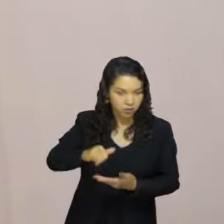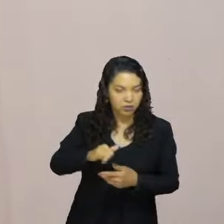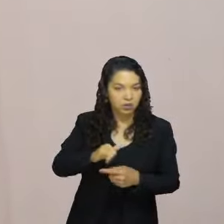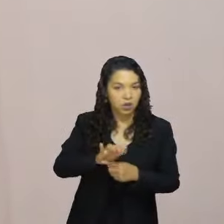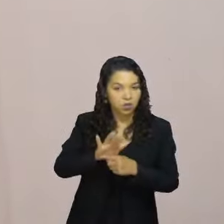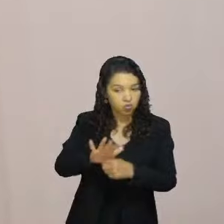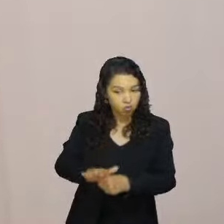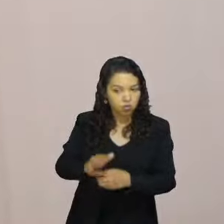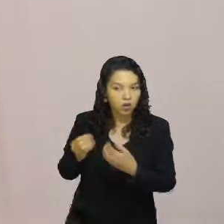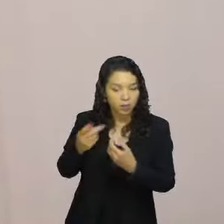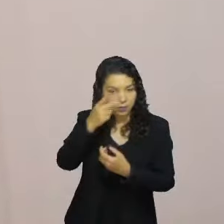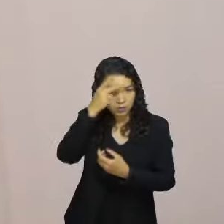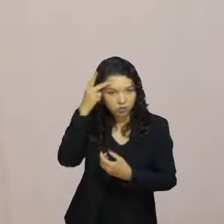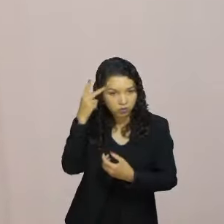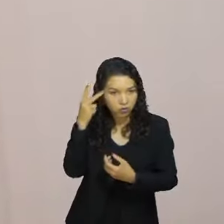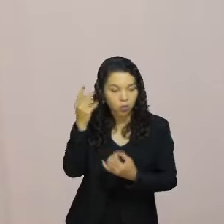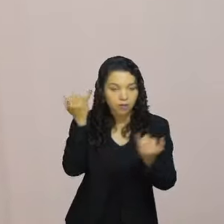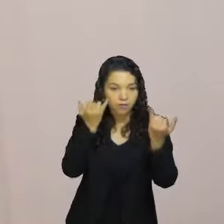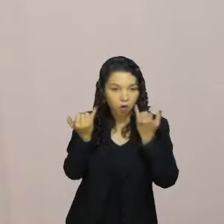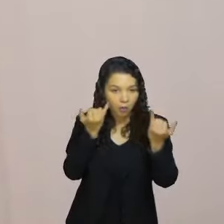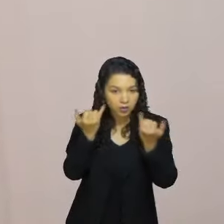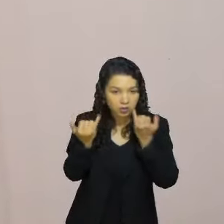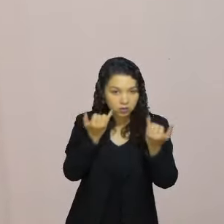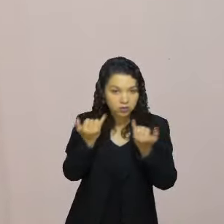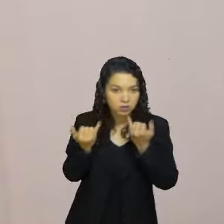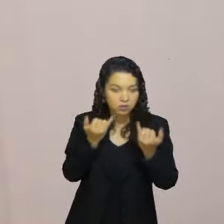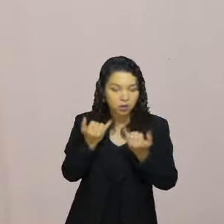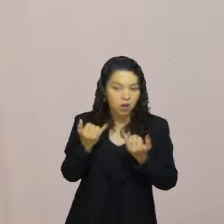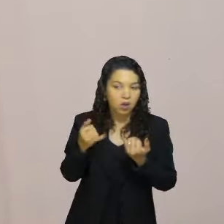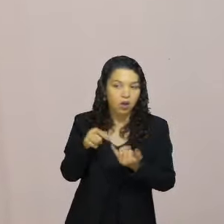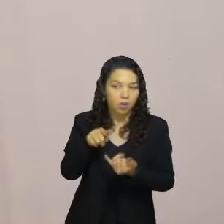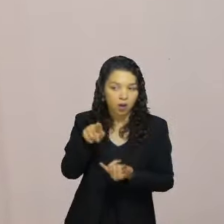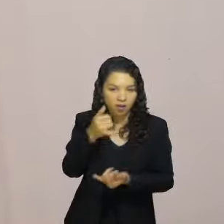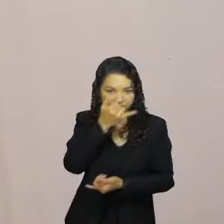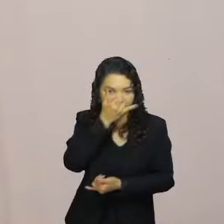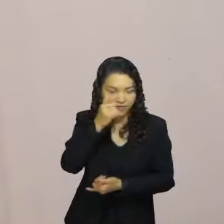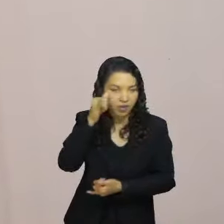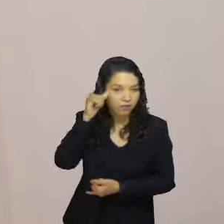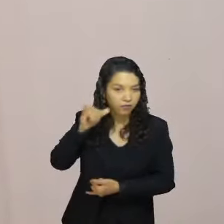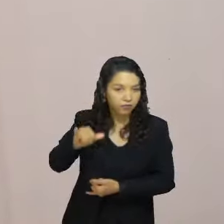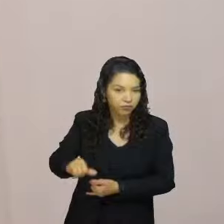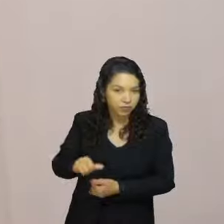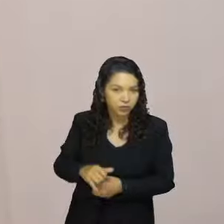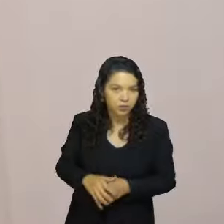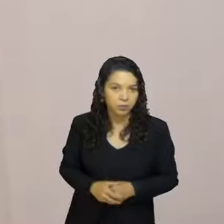que não caiam nessa cilada e para que não deem chance para o azar. Lá atrás no Brasil,